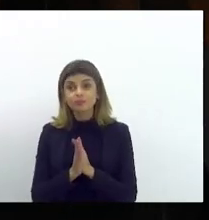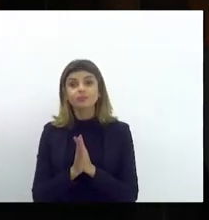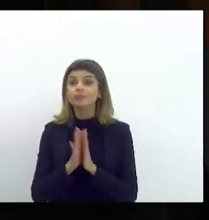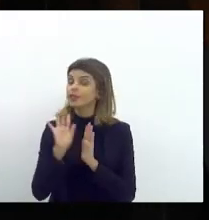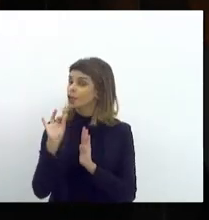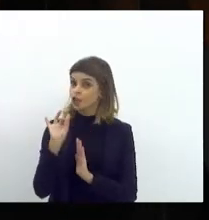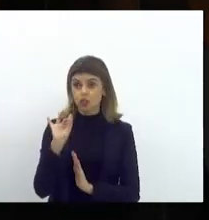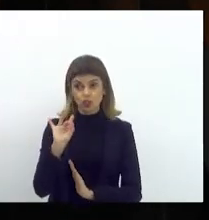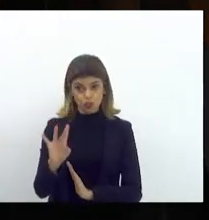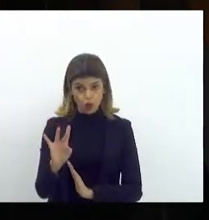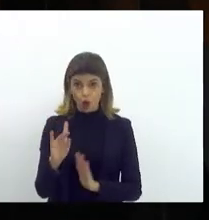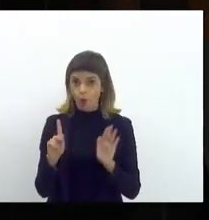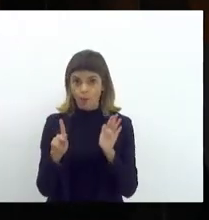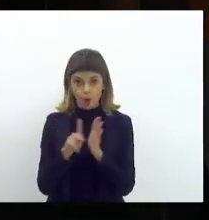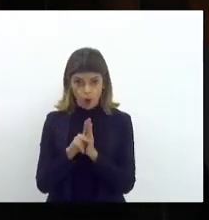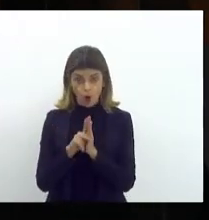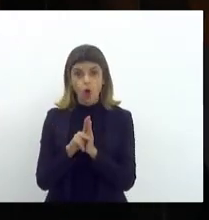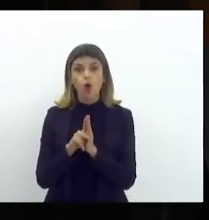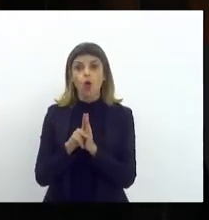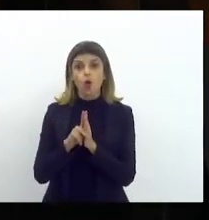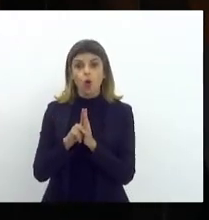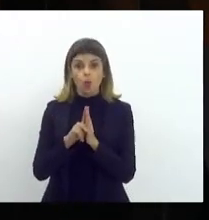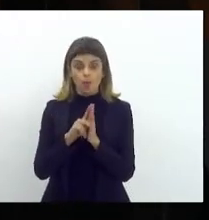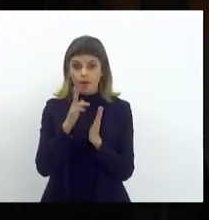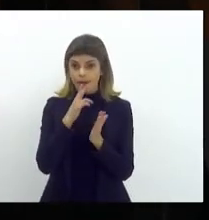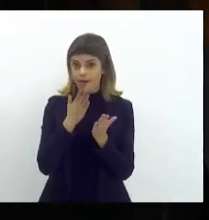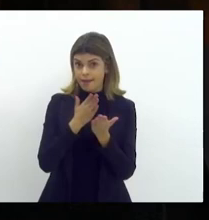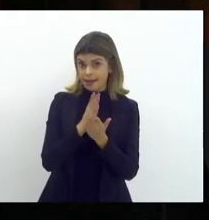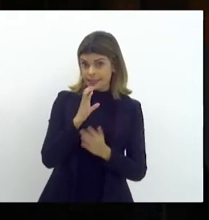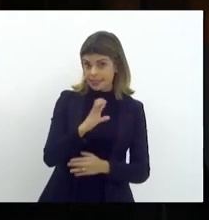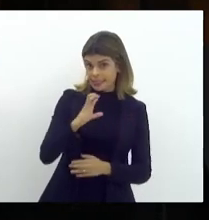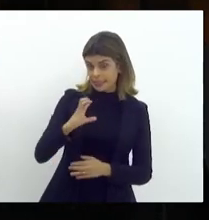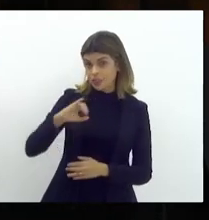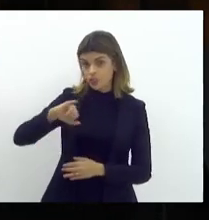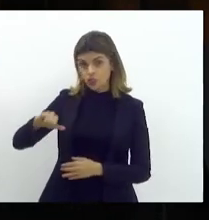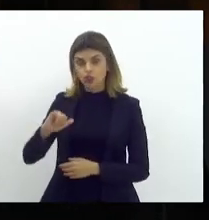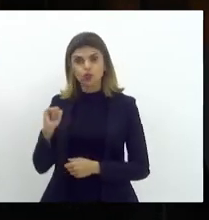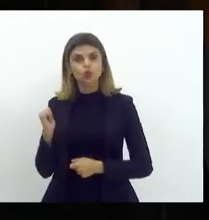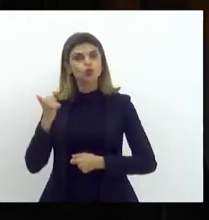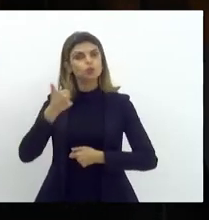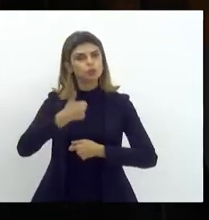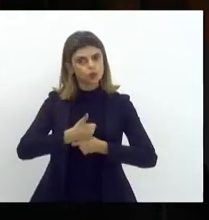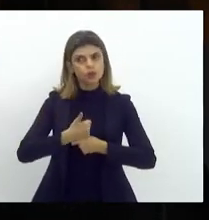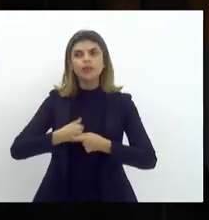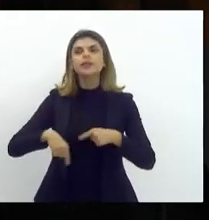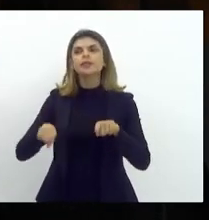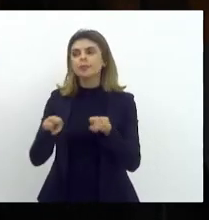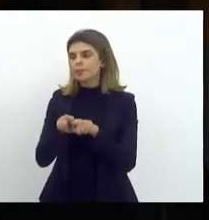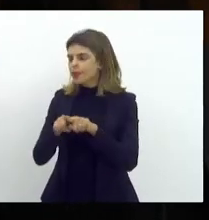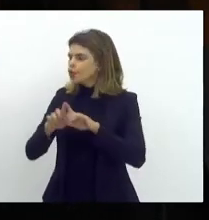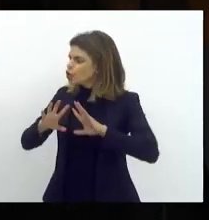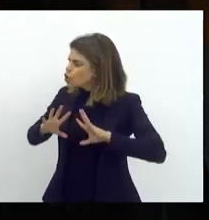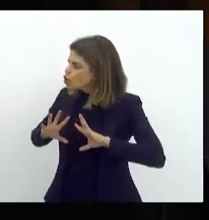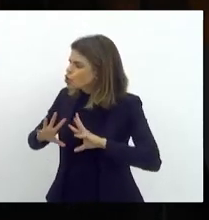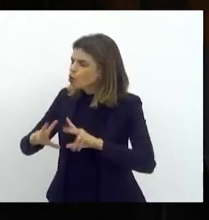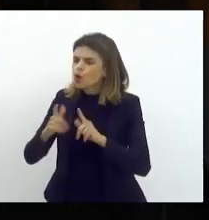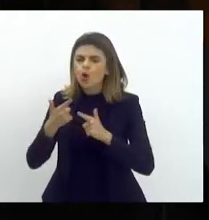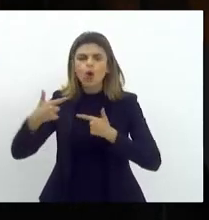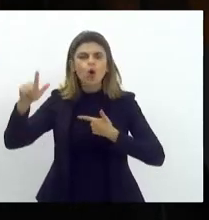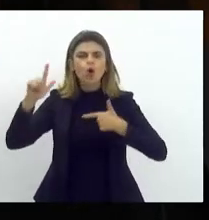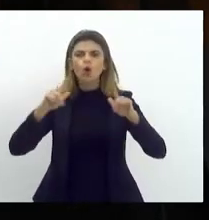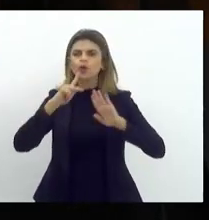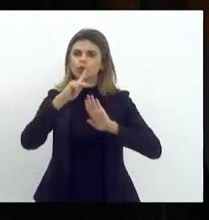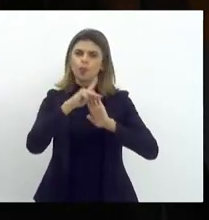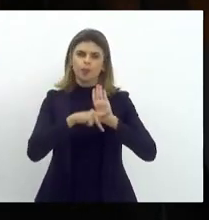só este parecer das CJ substitutivo Mas de todos os outros projetos